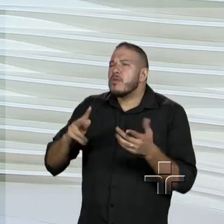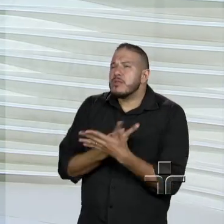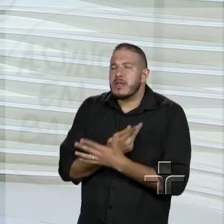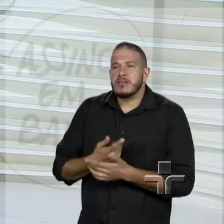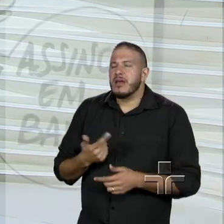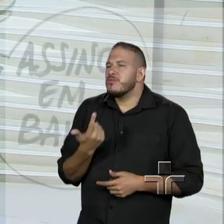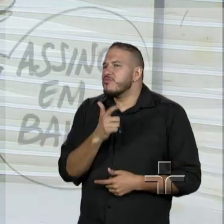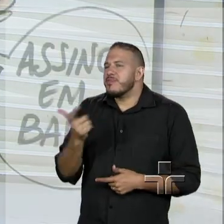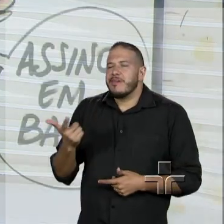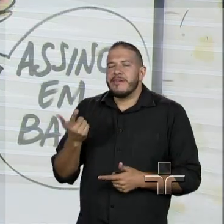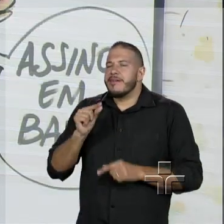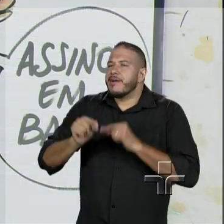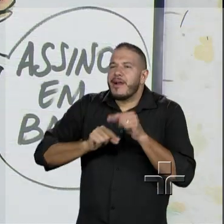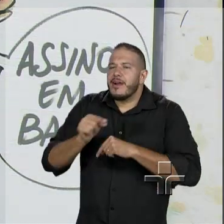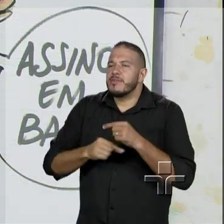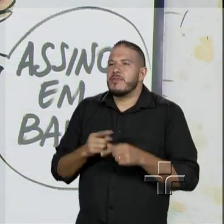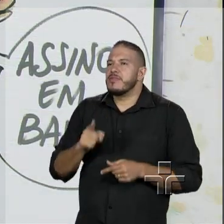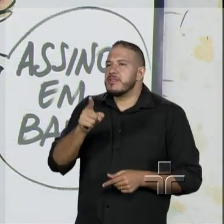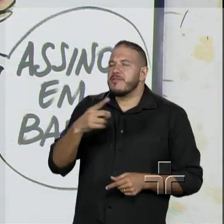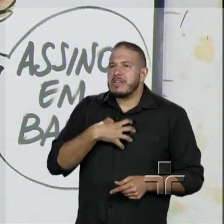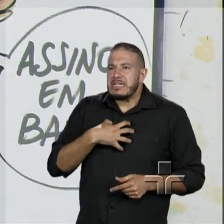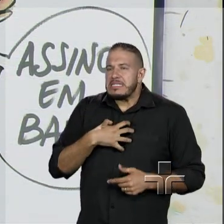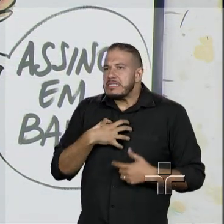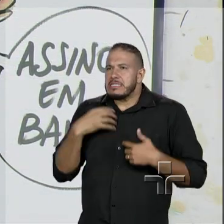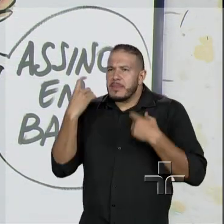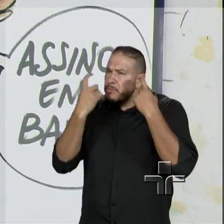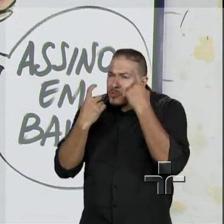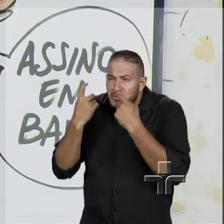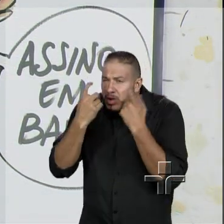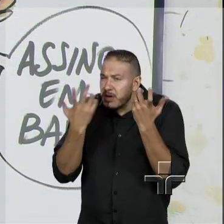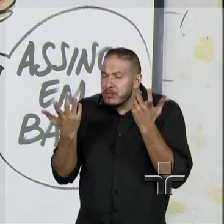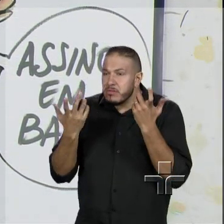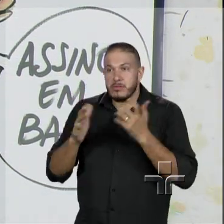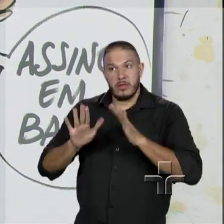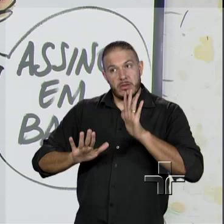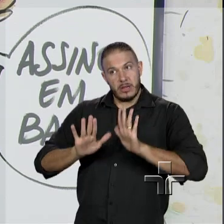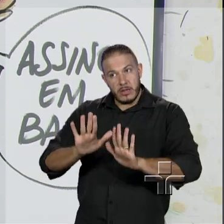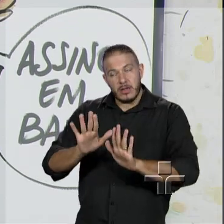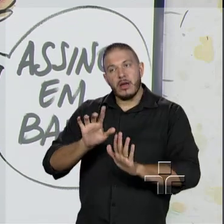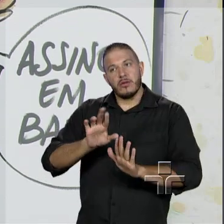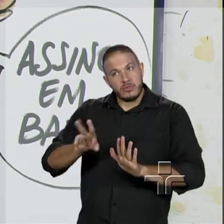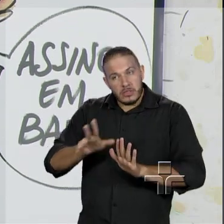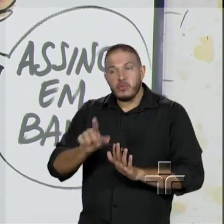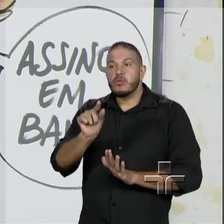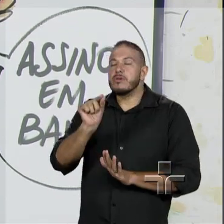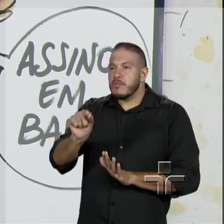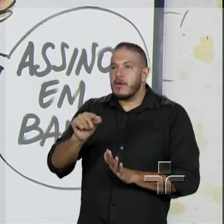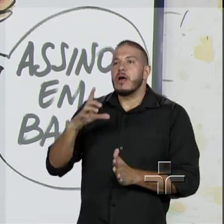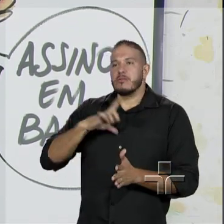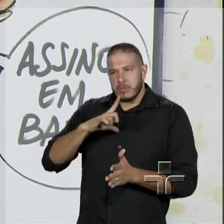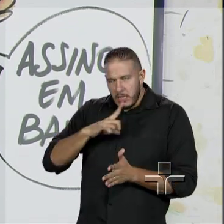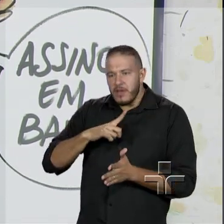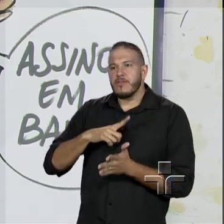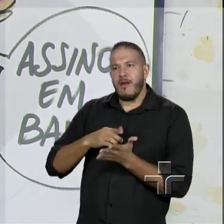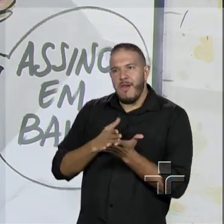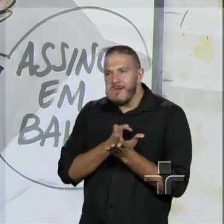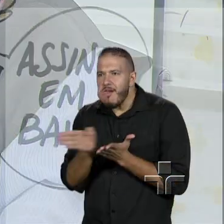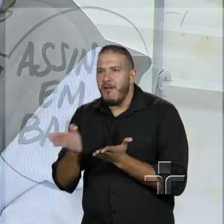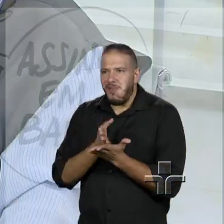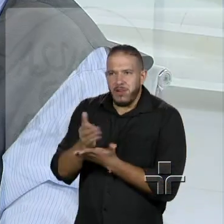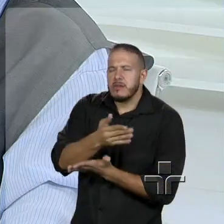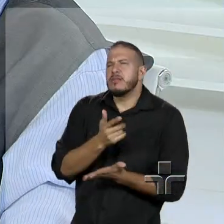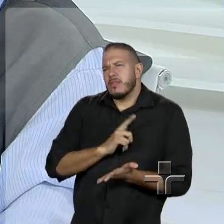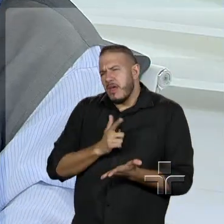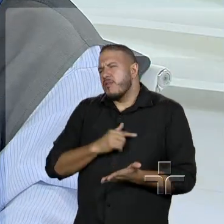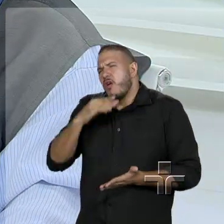nenhuma razão para você ficar preocupado, a não ser com o fato de que realmente houve desvios. E é óbvio